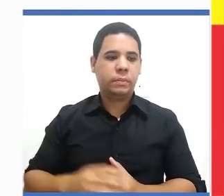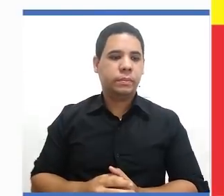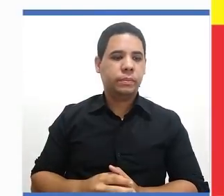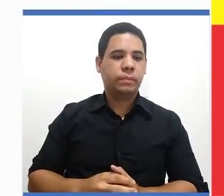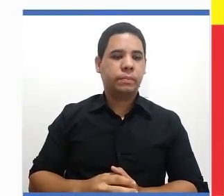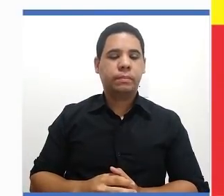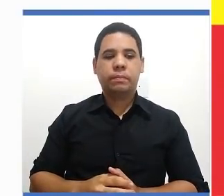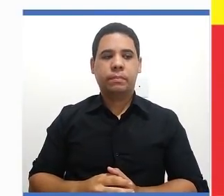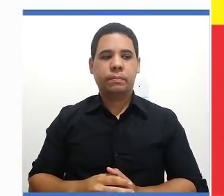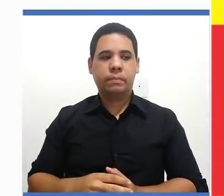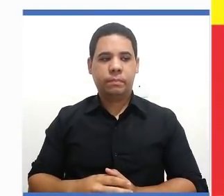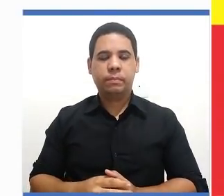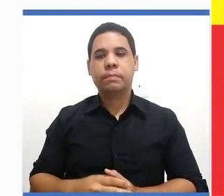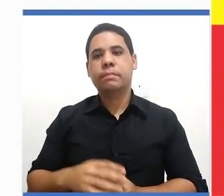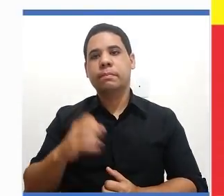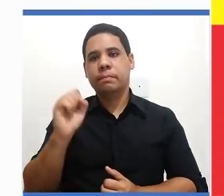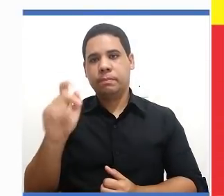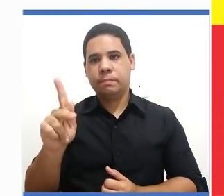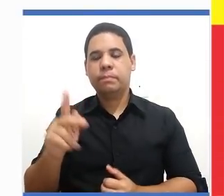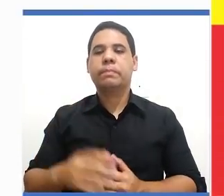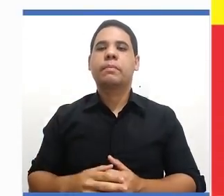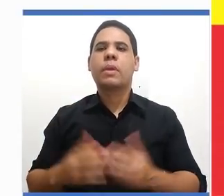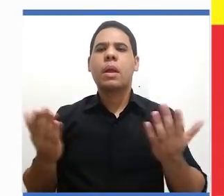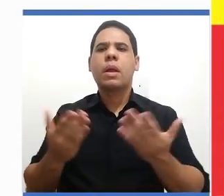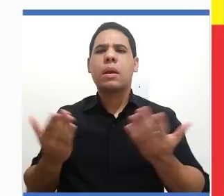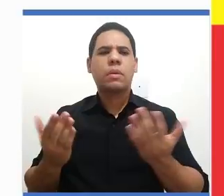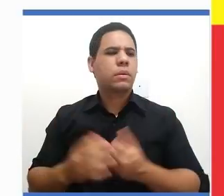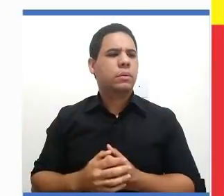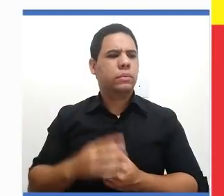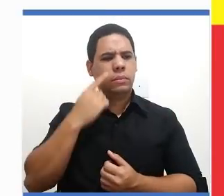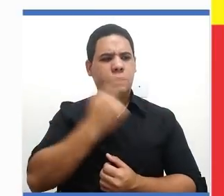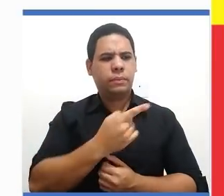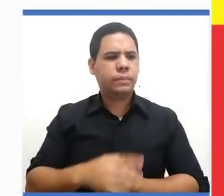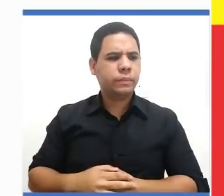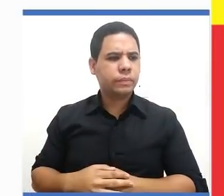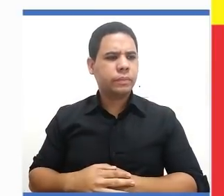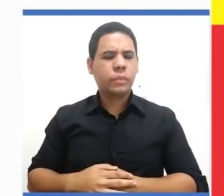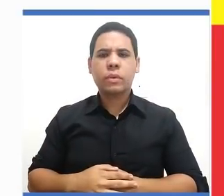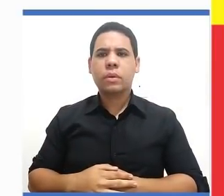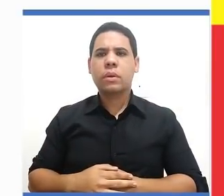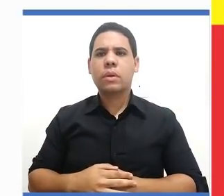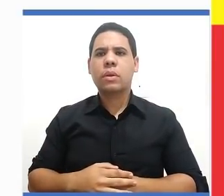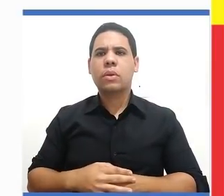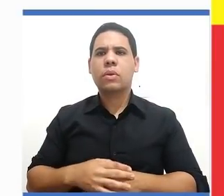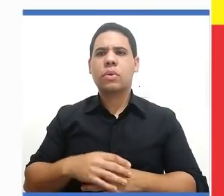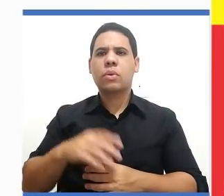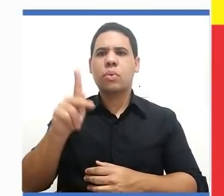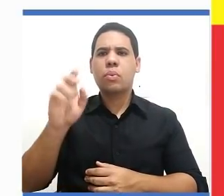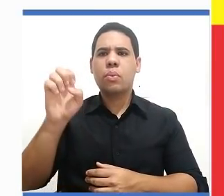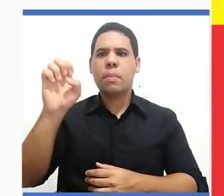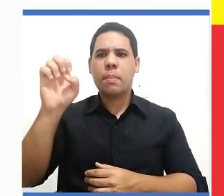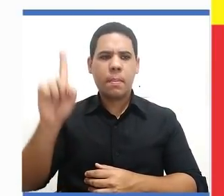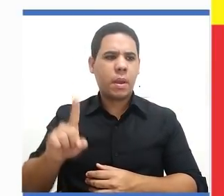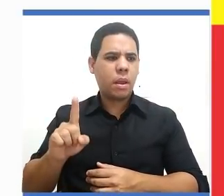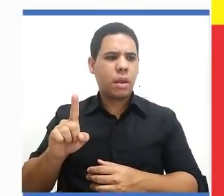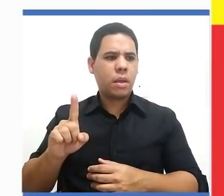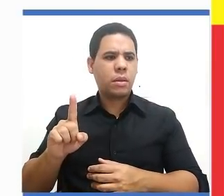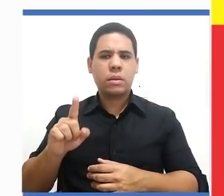polegada, milha, jardas. Já ouviram falar? A gente já viu o pé, né? A polegada a gente não viu, a